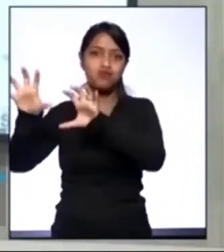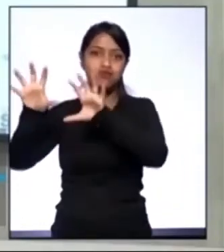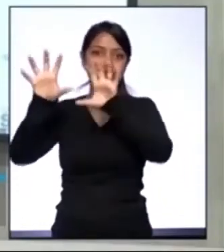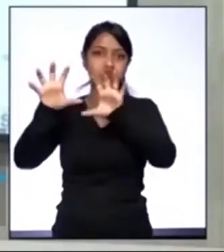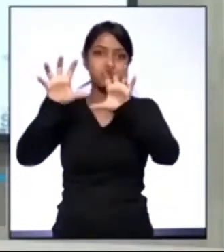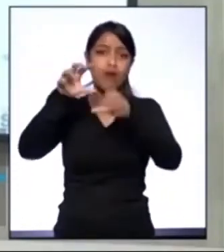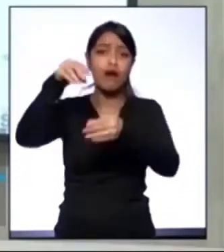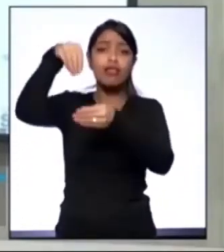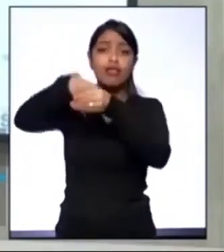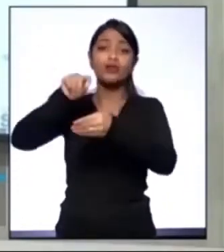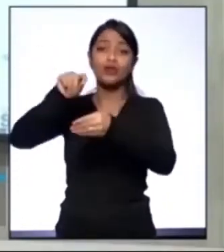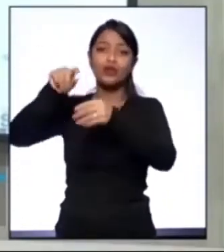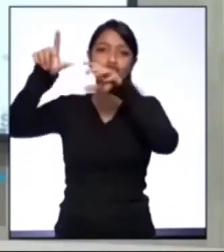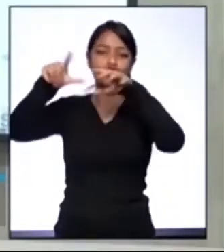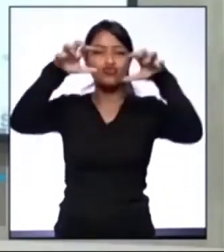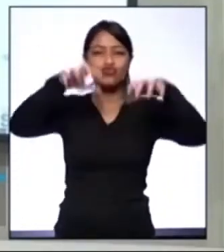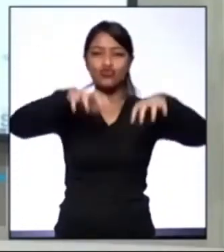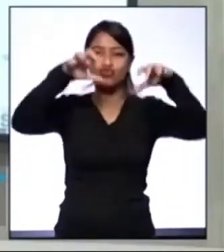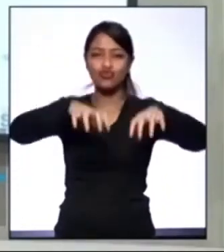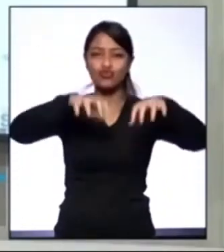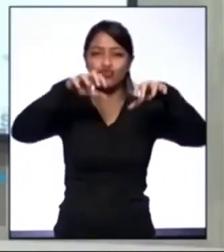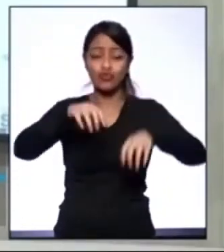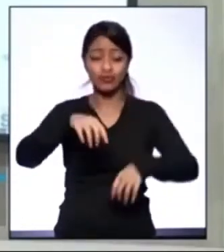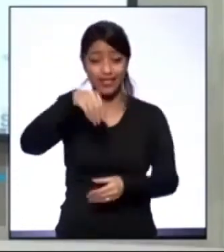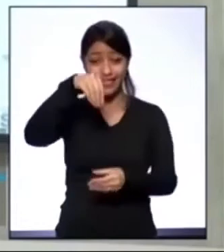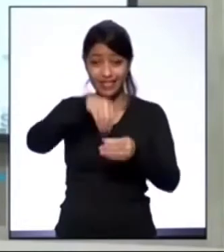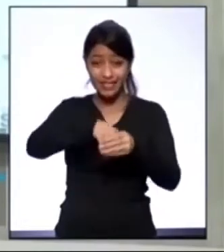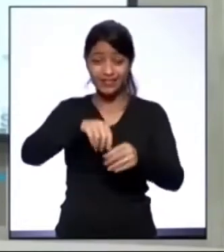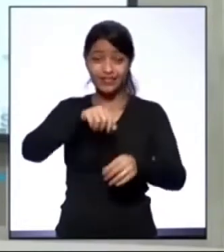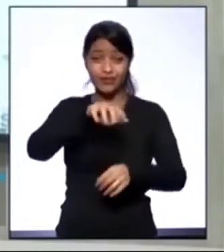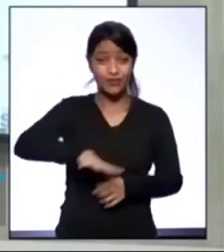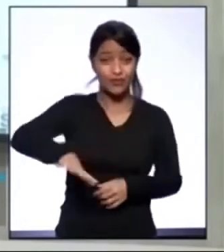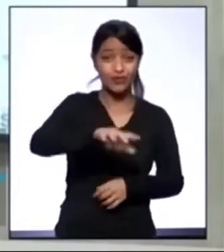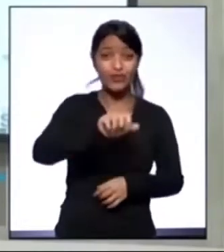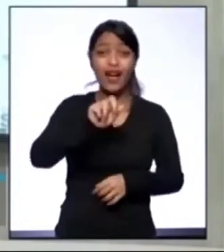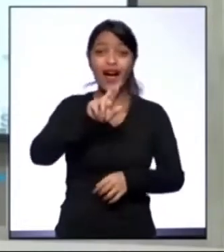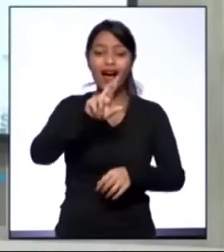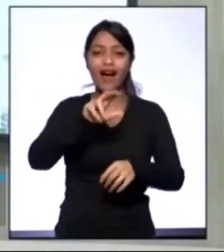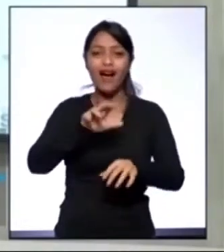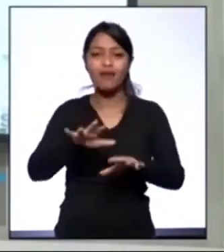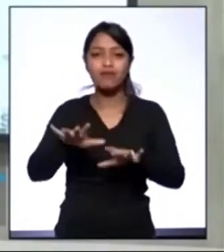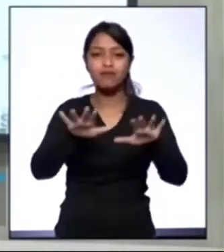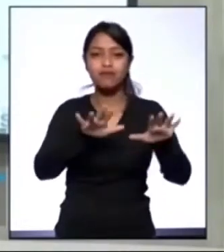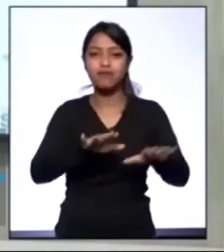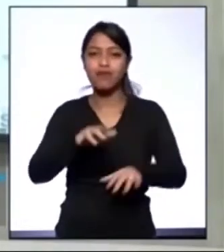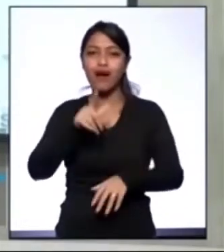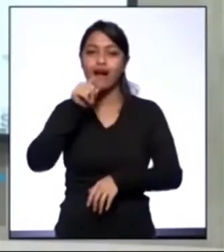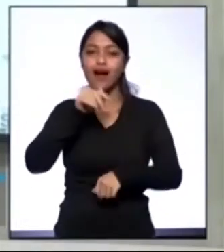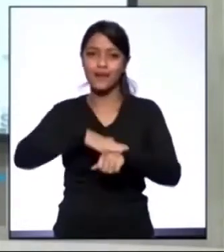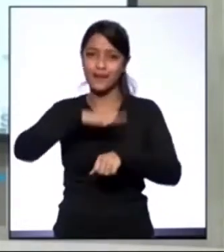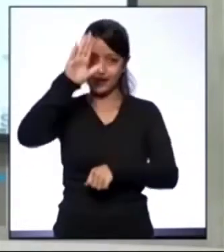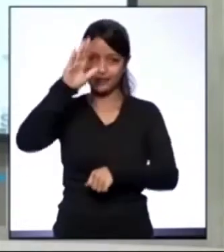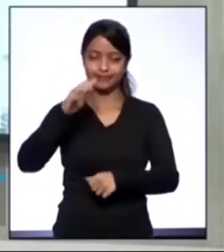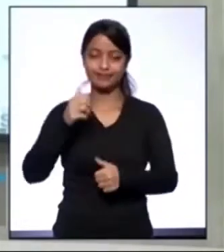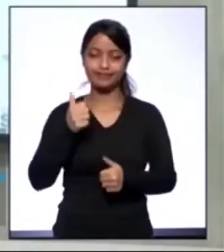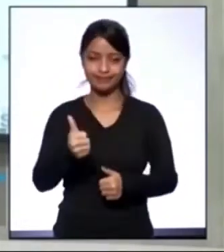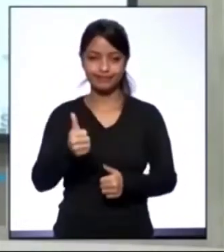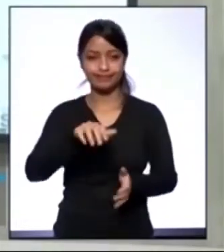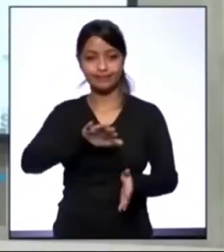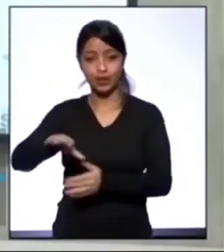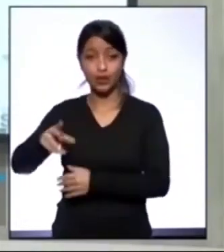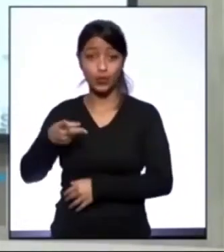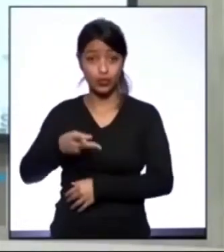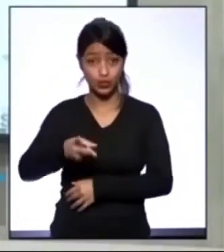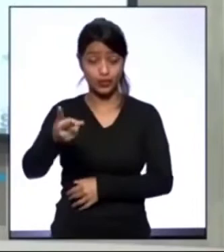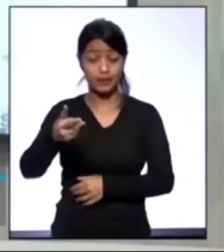umidade relativa do ar. Beleza? Vamos seguir. Ótimo, galera. A gente precisa focar em mais duas coisas. Eu vou falar sobre